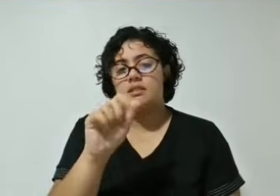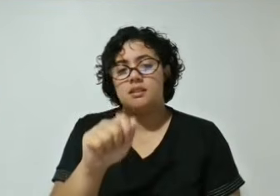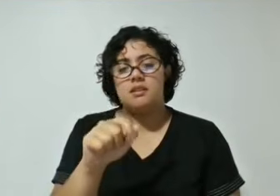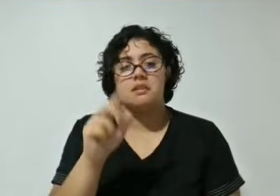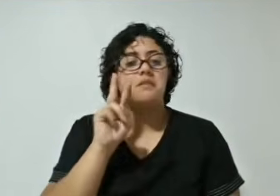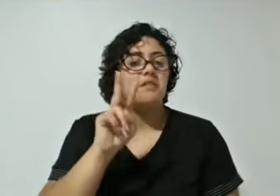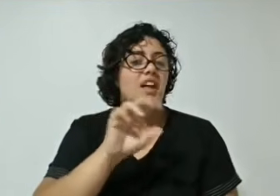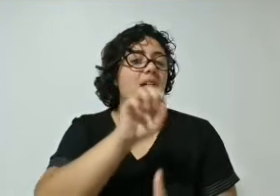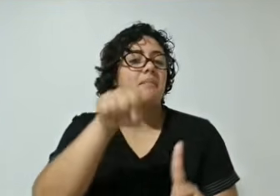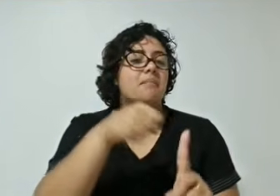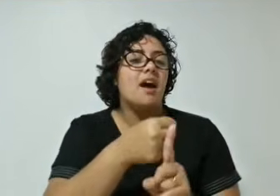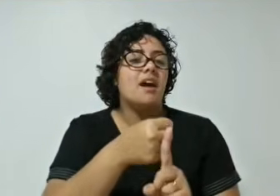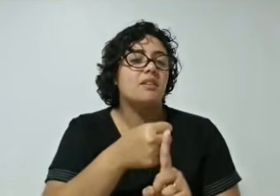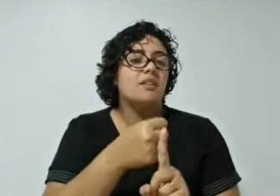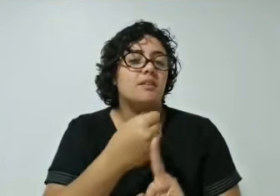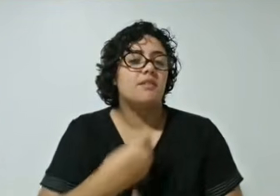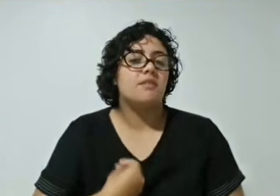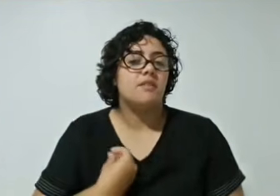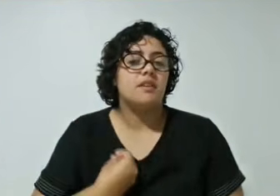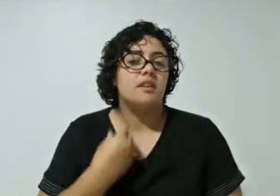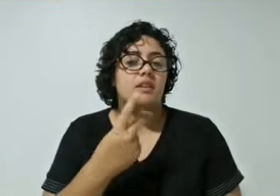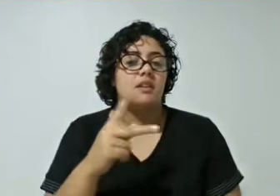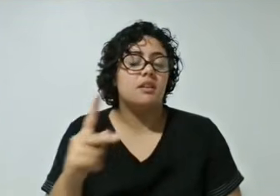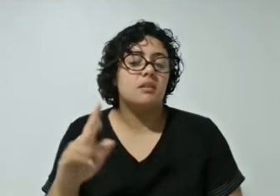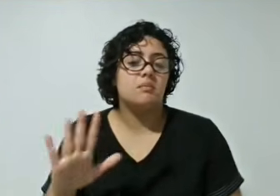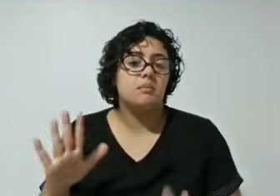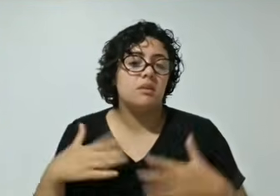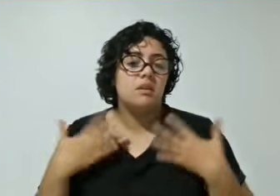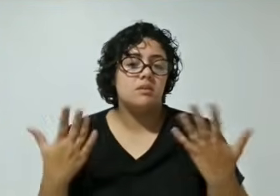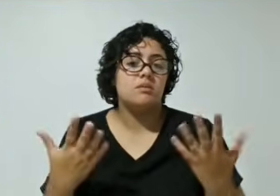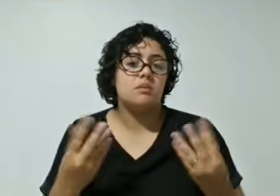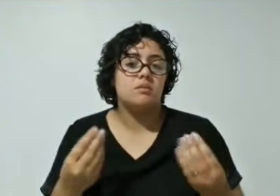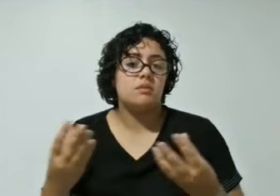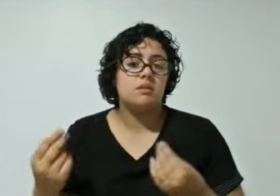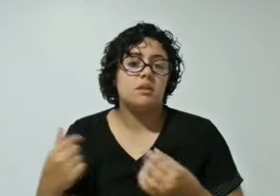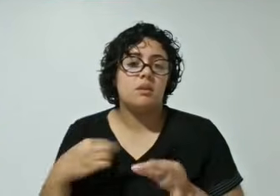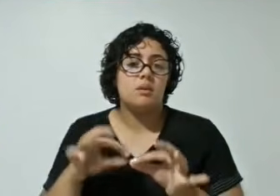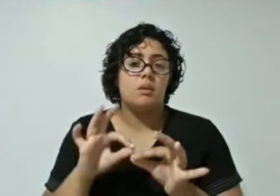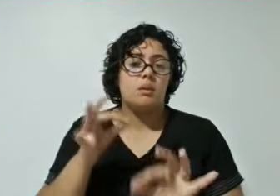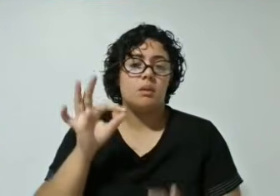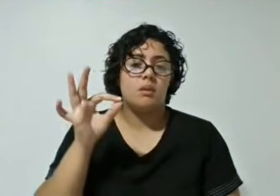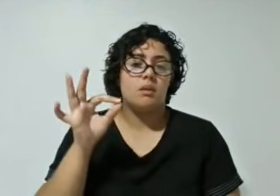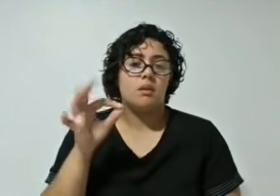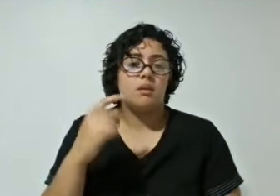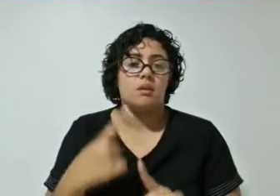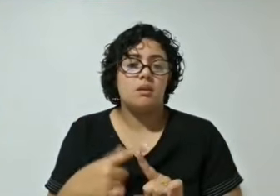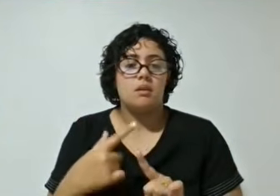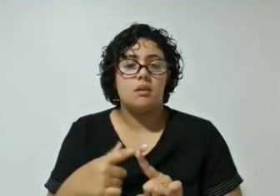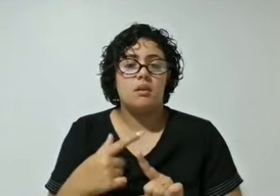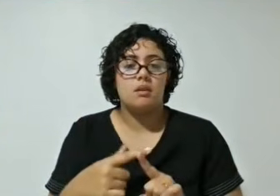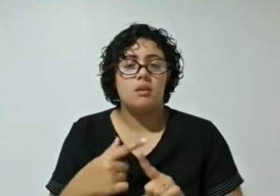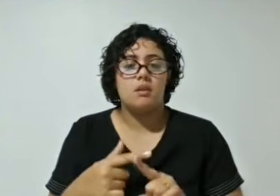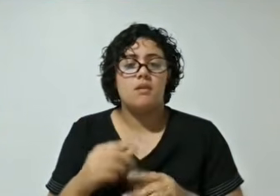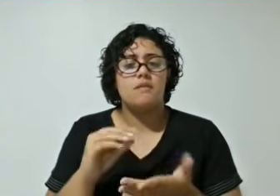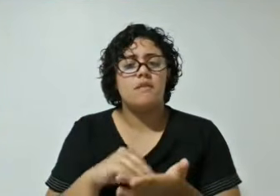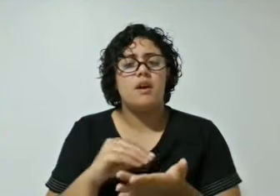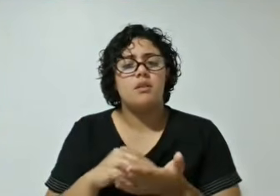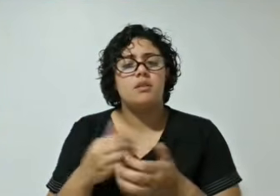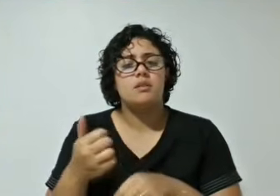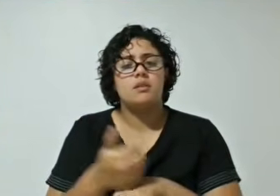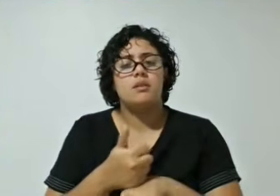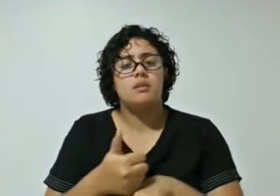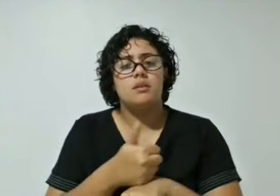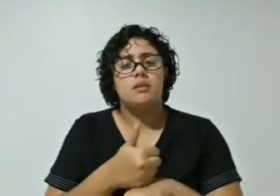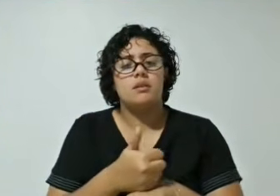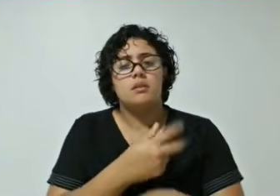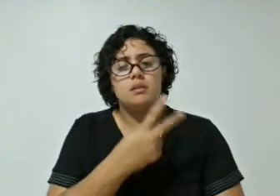Né? Me assusta muito, desculpa, estou até estendendo um pouco, mas é a falta do funcionalismo, de gente do